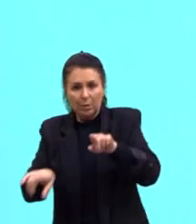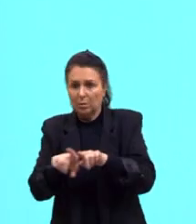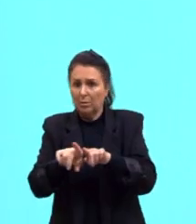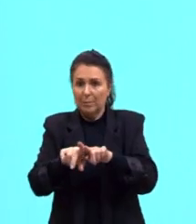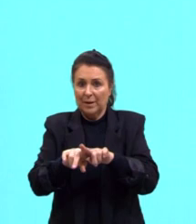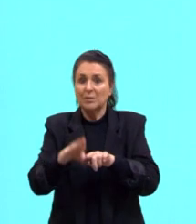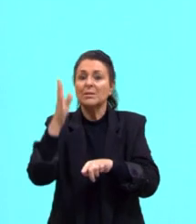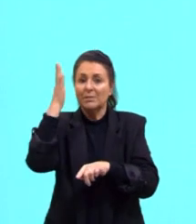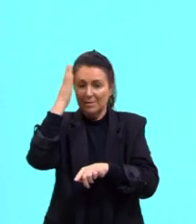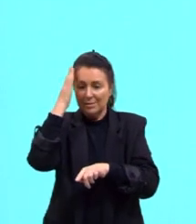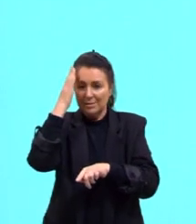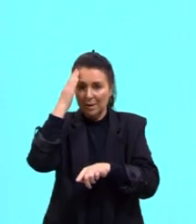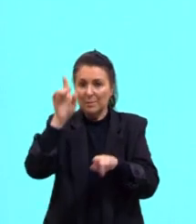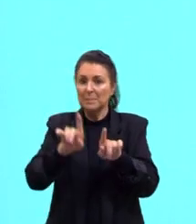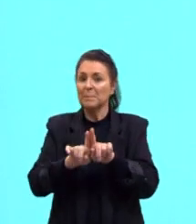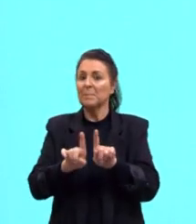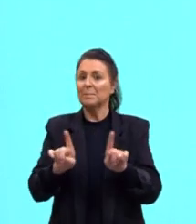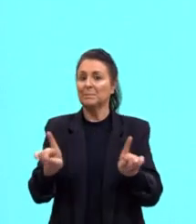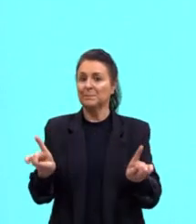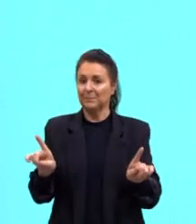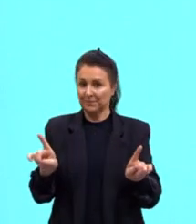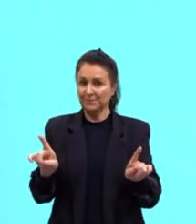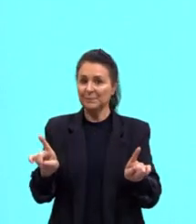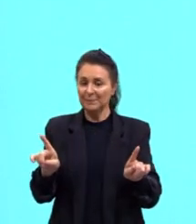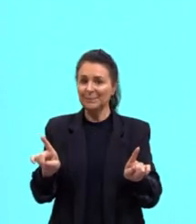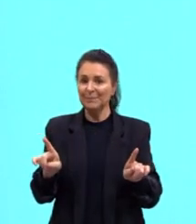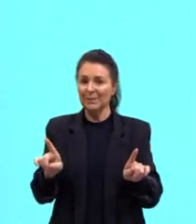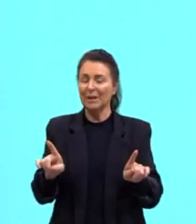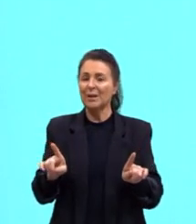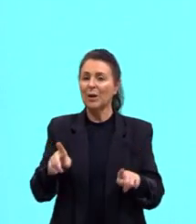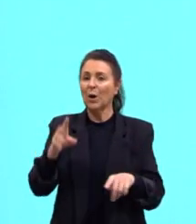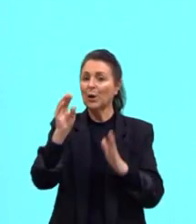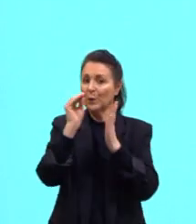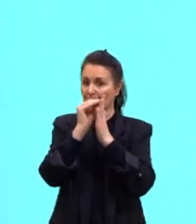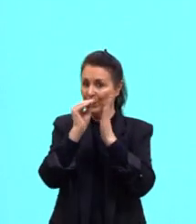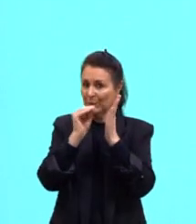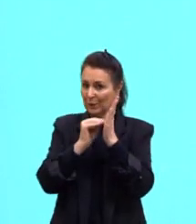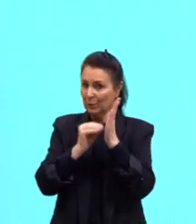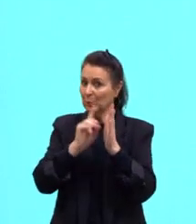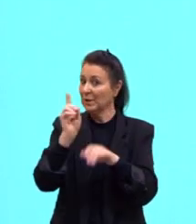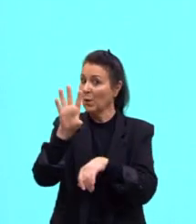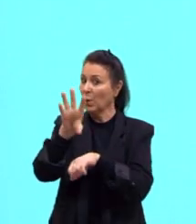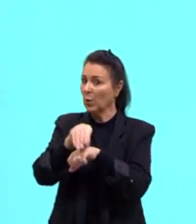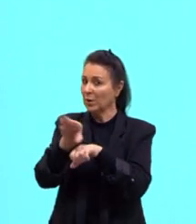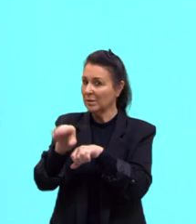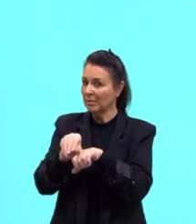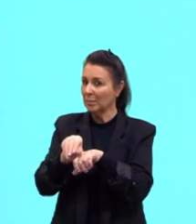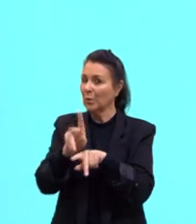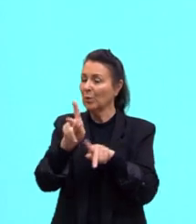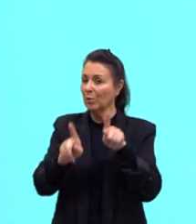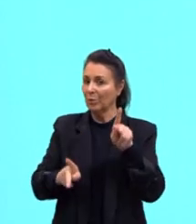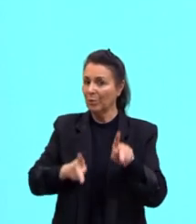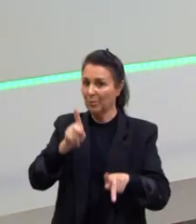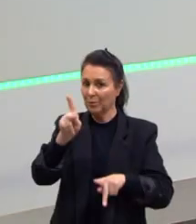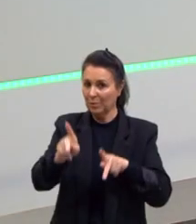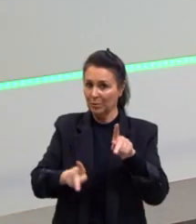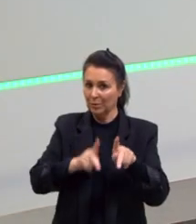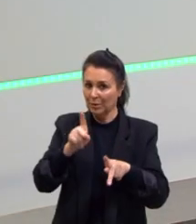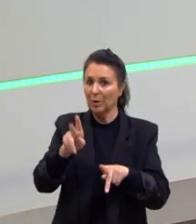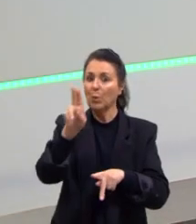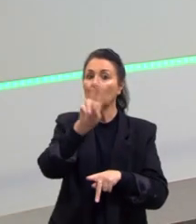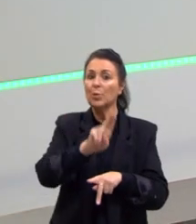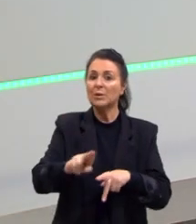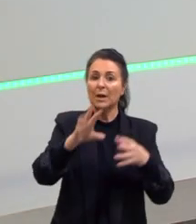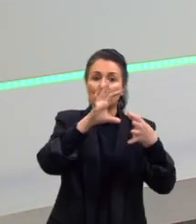entre as alternativas e vamos seguir o conteúdo e não conhecimento Popular eu vou mostrar para vocês que através da